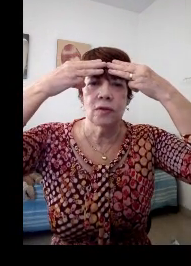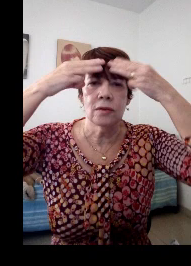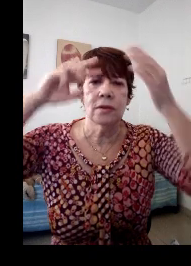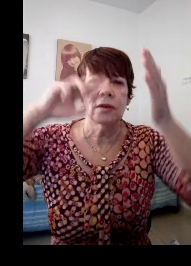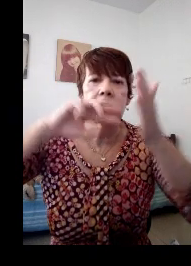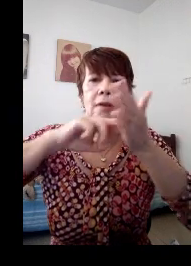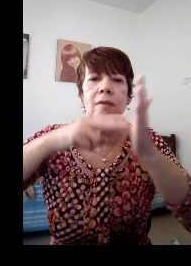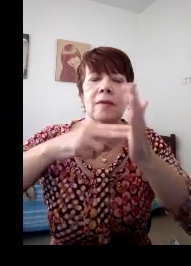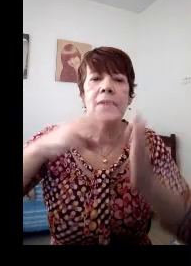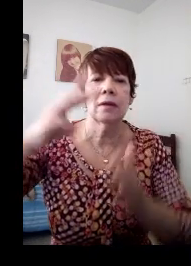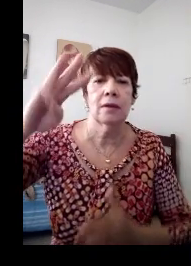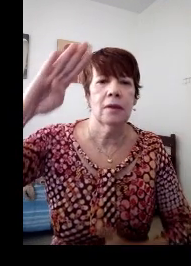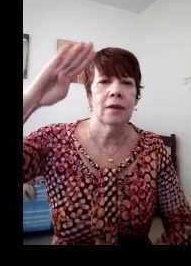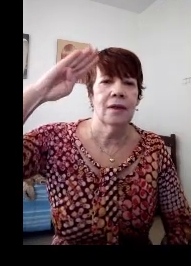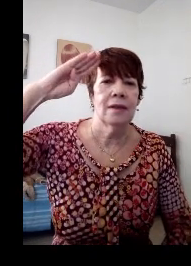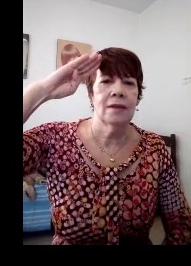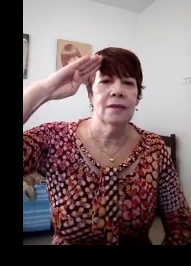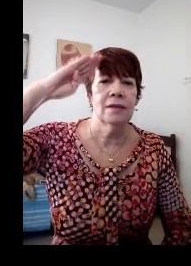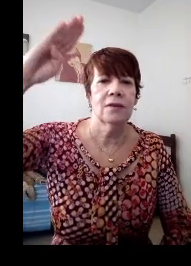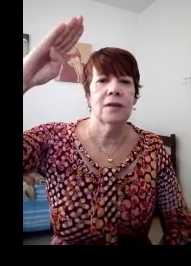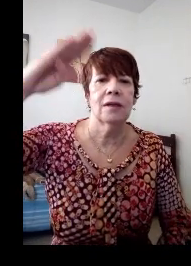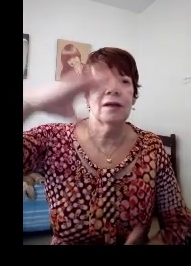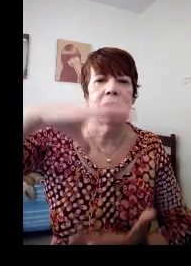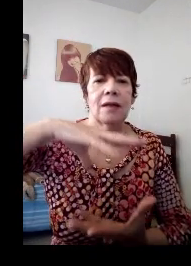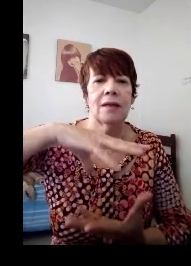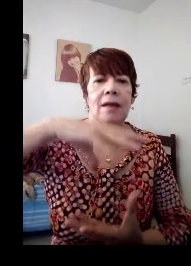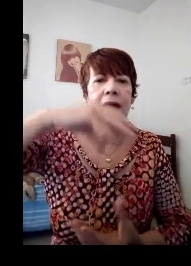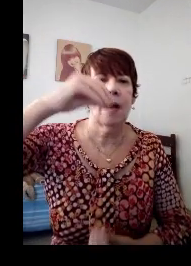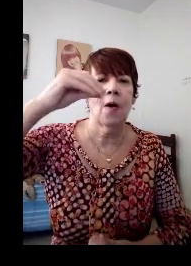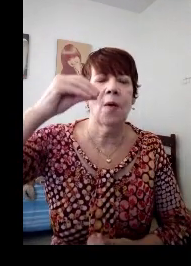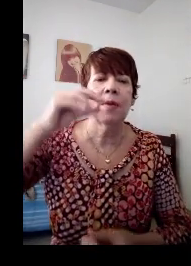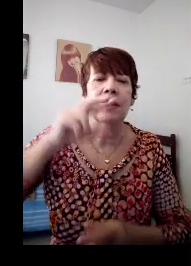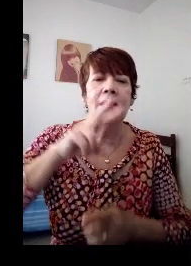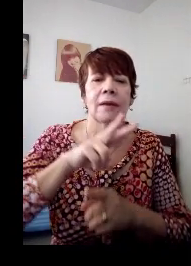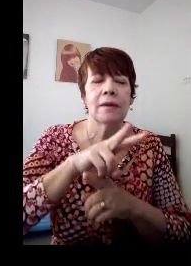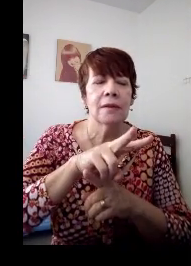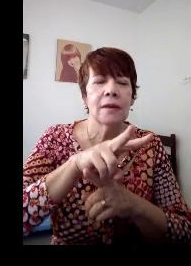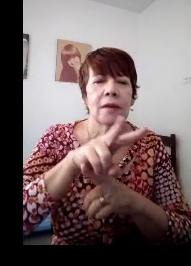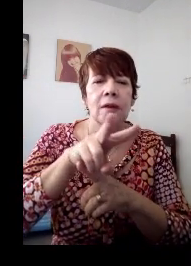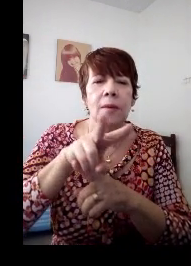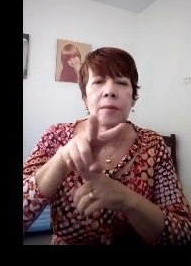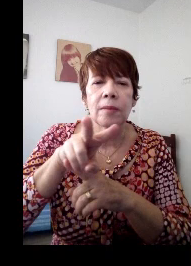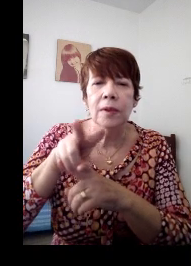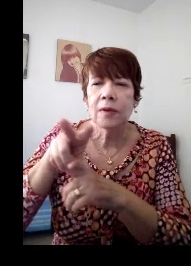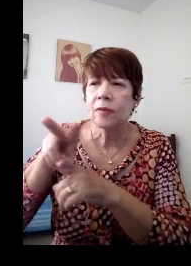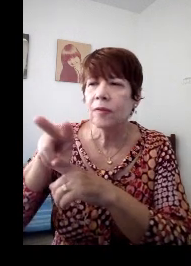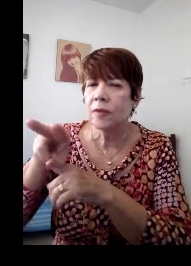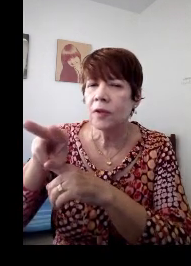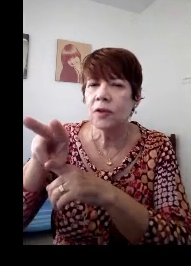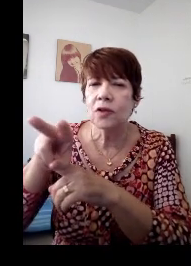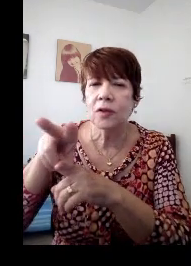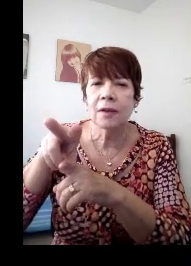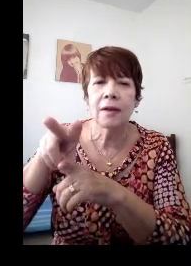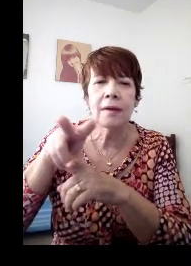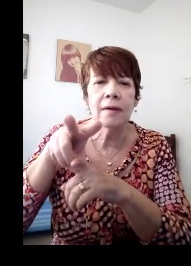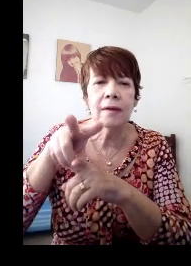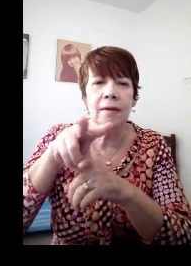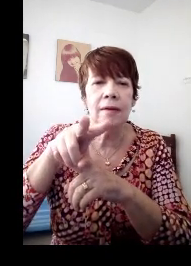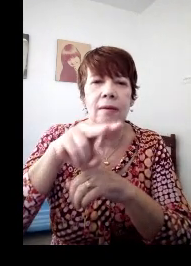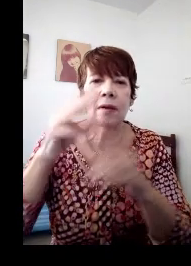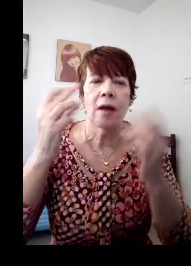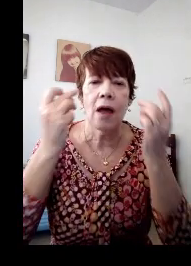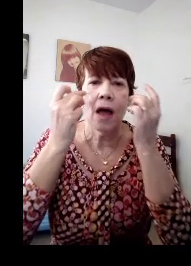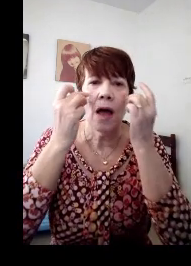a sentinela da alma. Por isso que nós precisamos estar o tempo todo